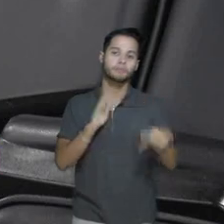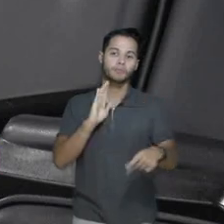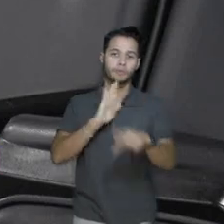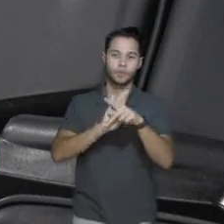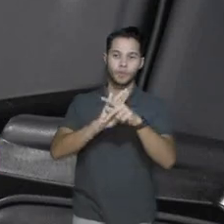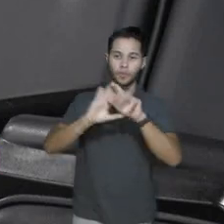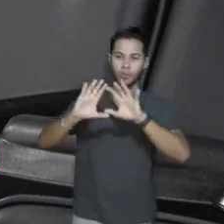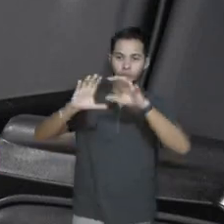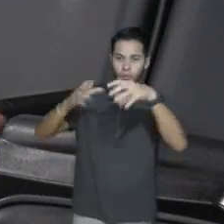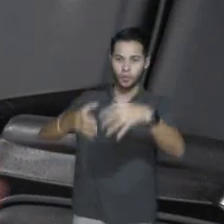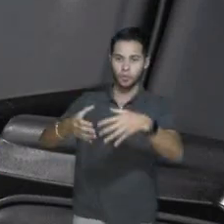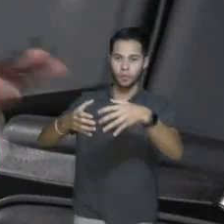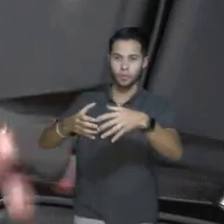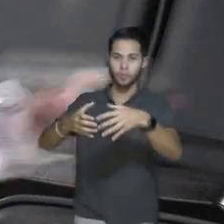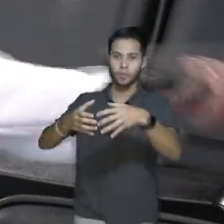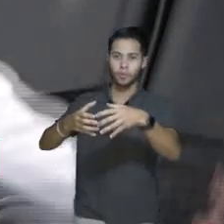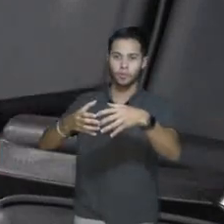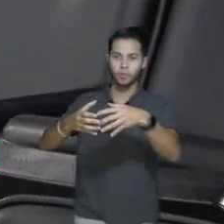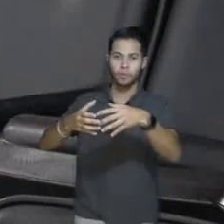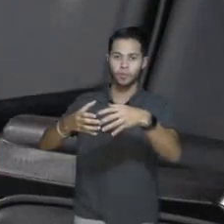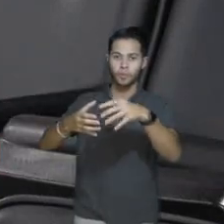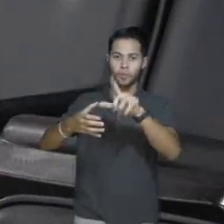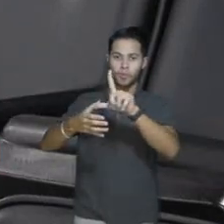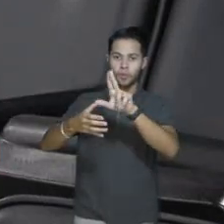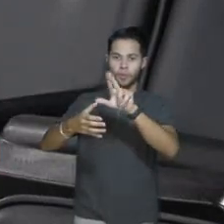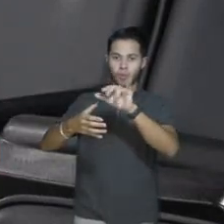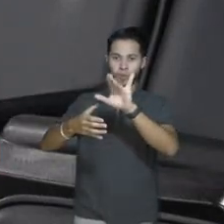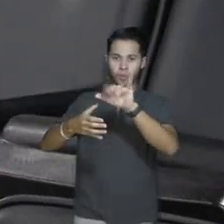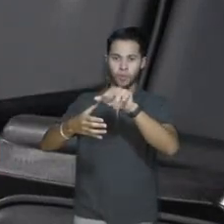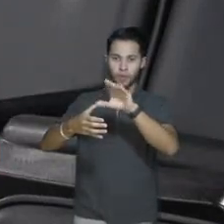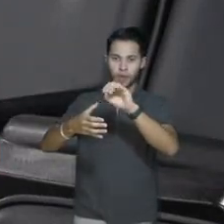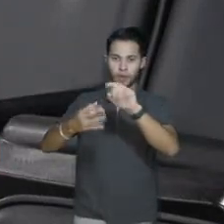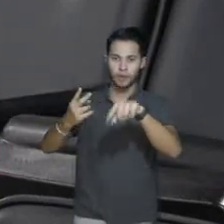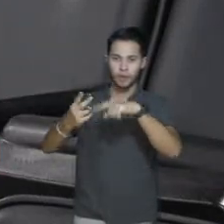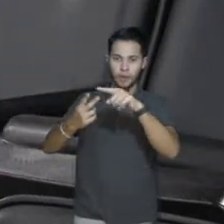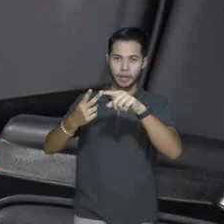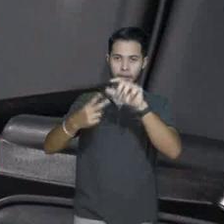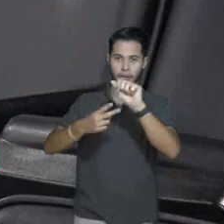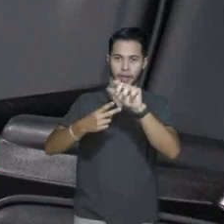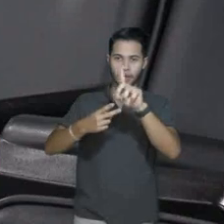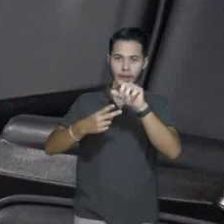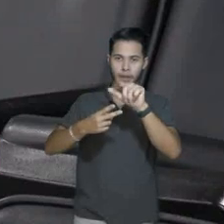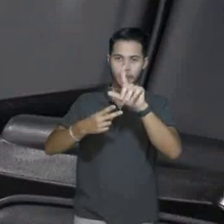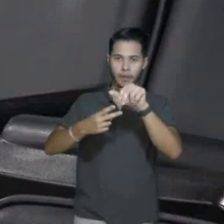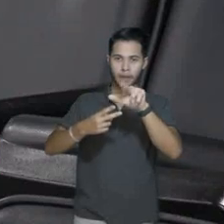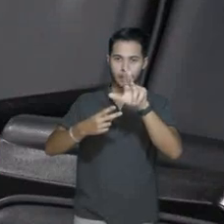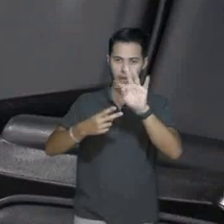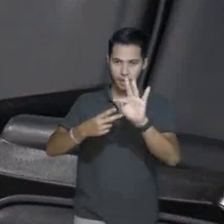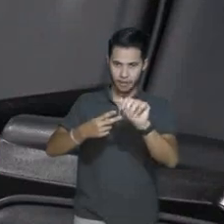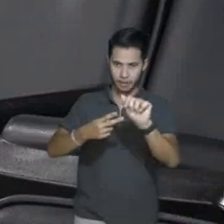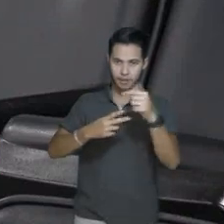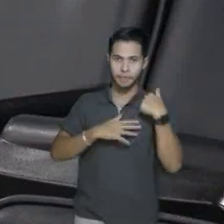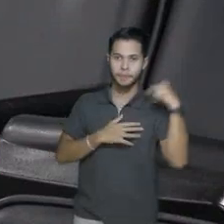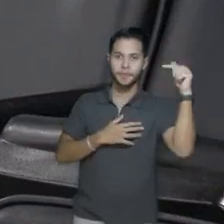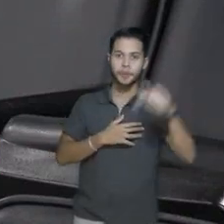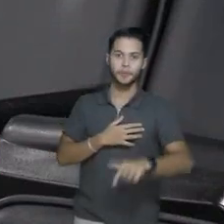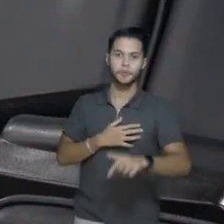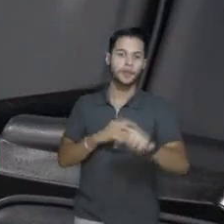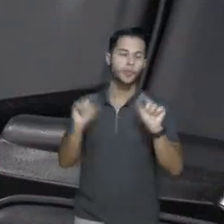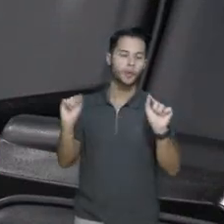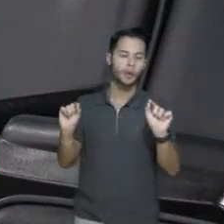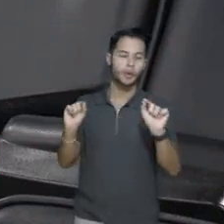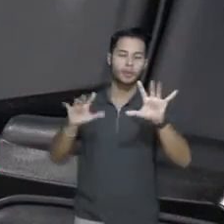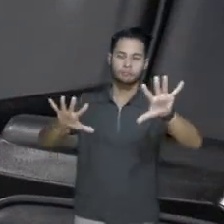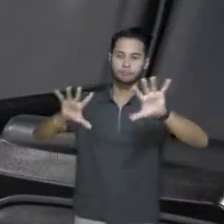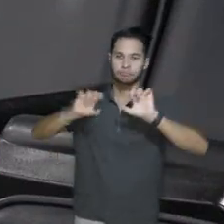woman committee junto com a Luciana com a Kelly com a Samara com a adelita também estou aqui em busca de conscientizar né cada vez